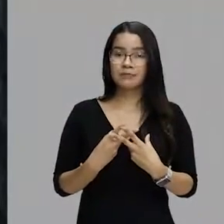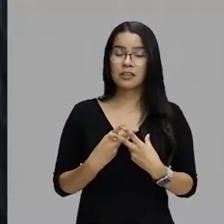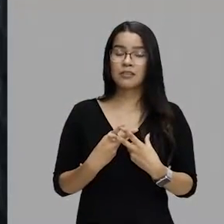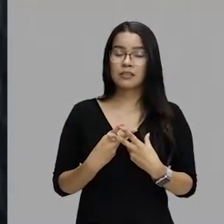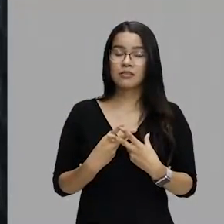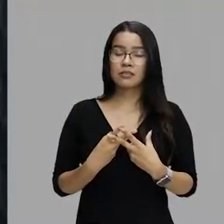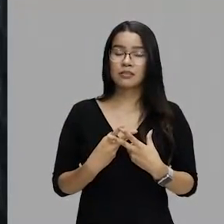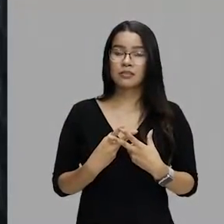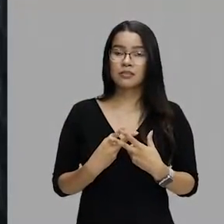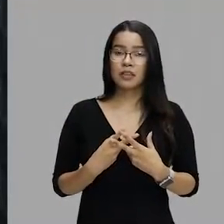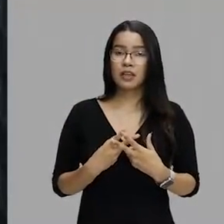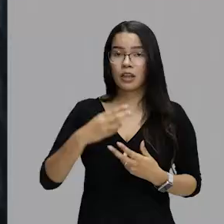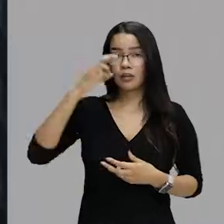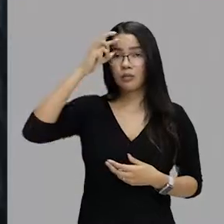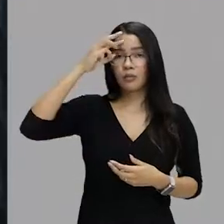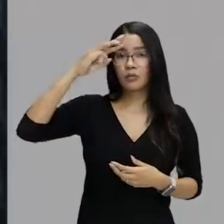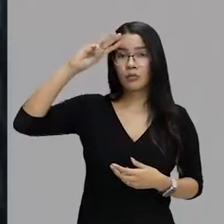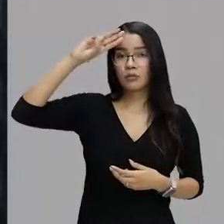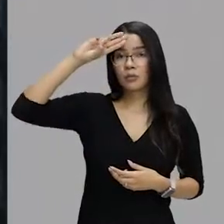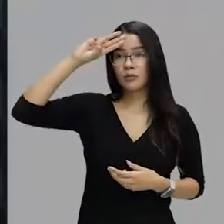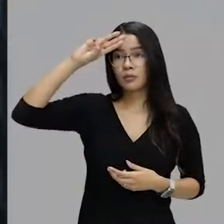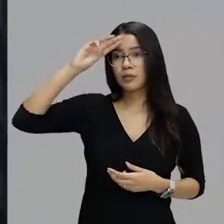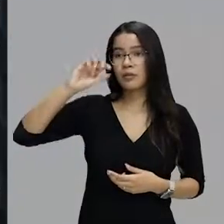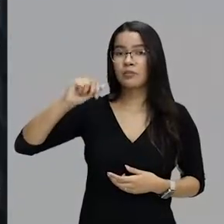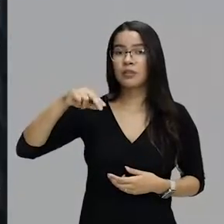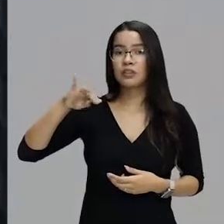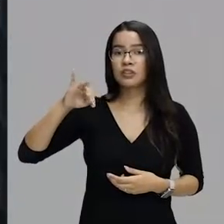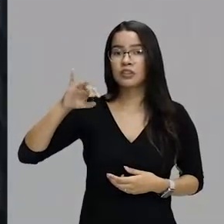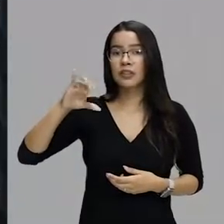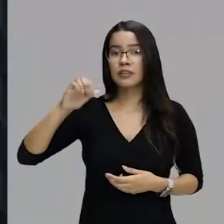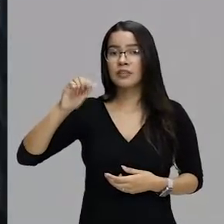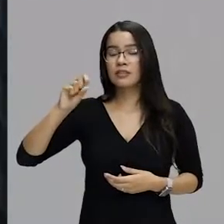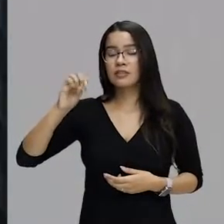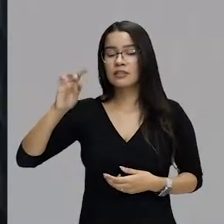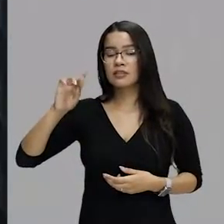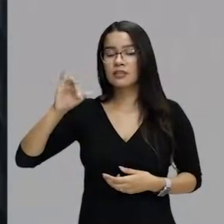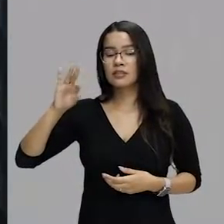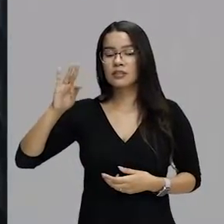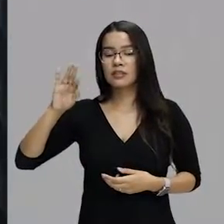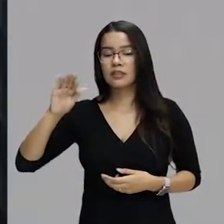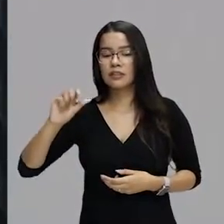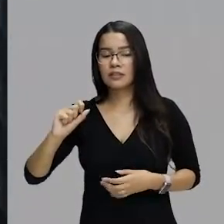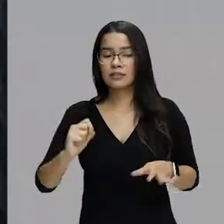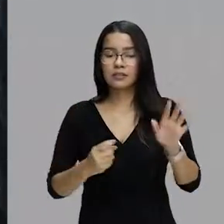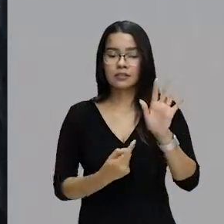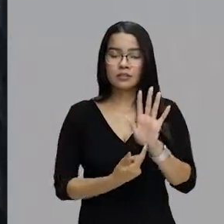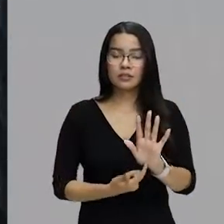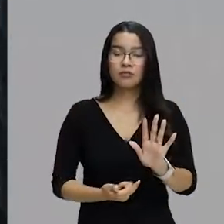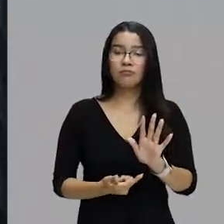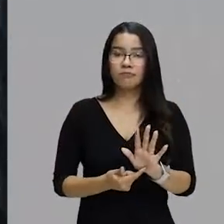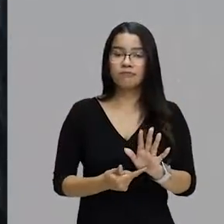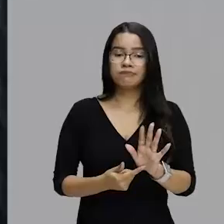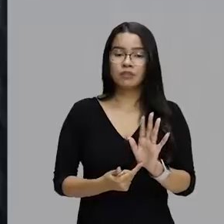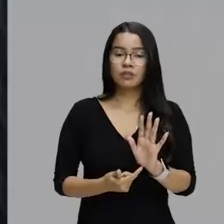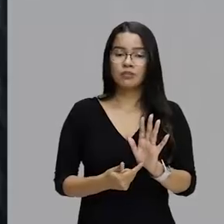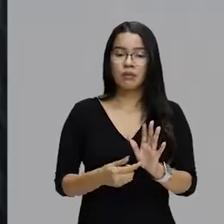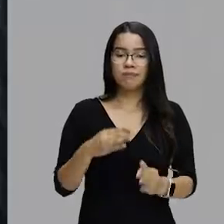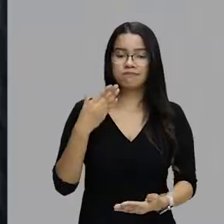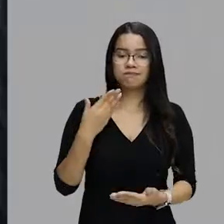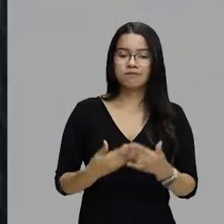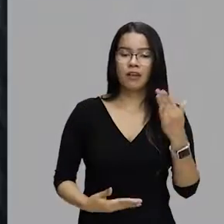presos, certo? Em Cuba, os chamados anticastristas, e isso comprova uma derrota da política externa